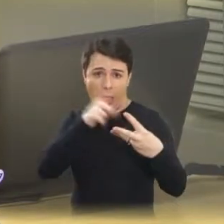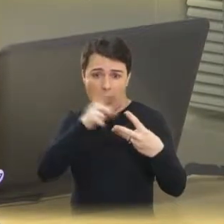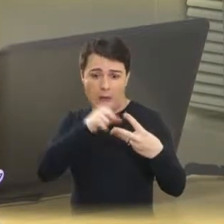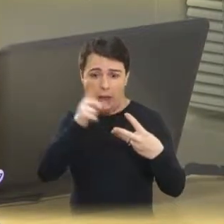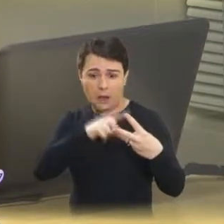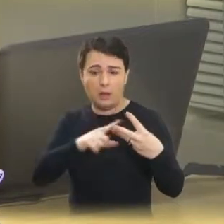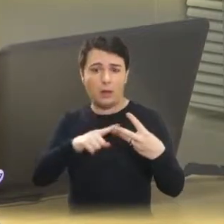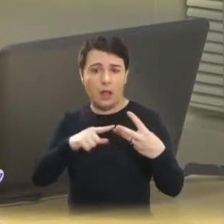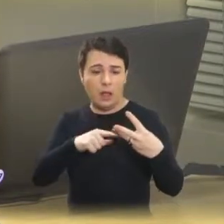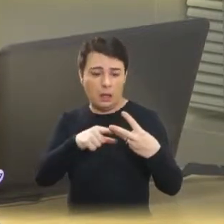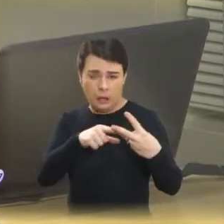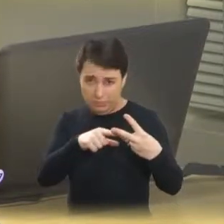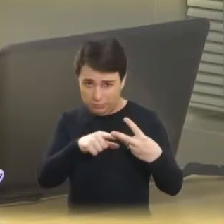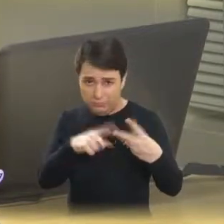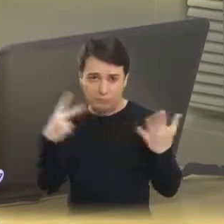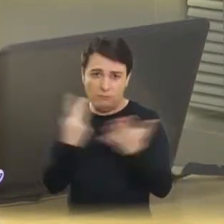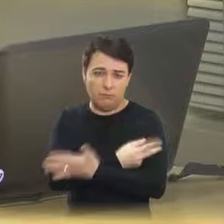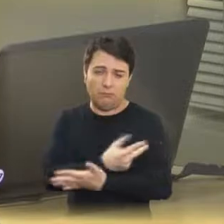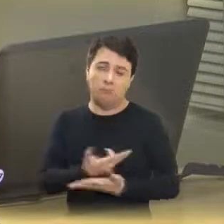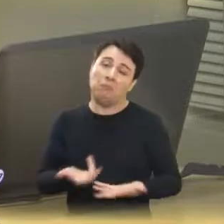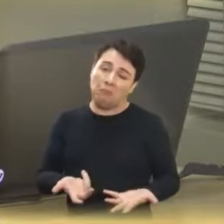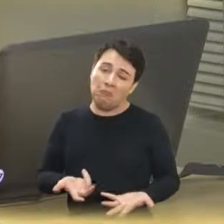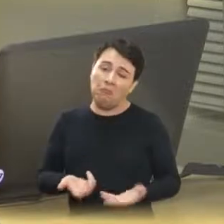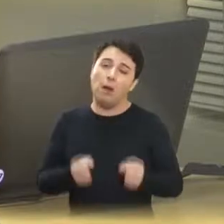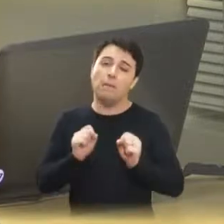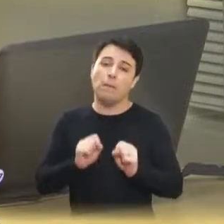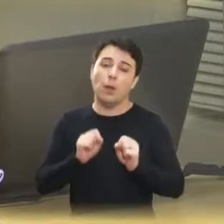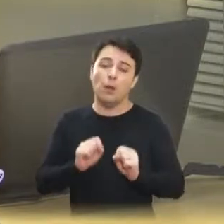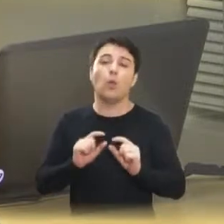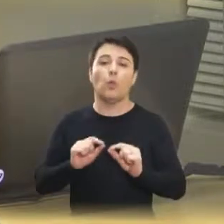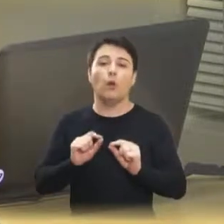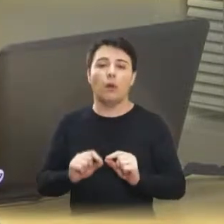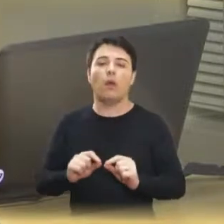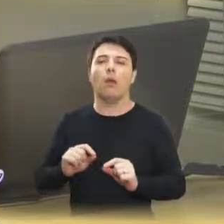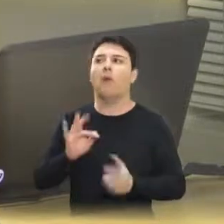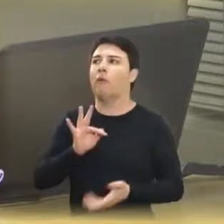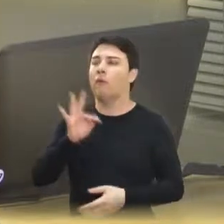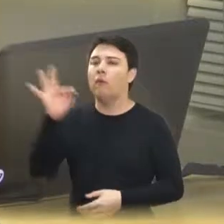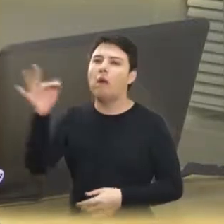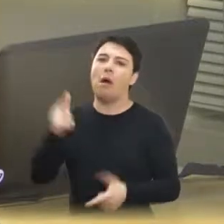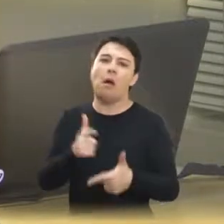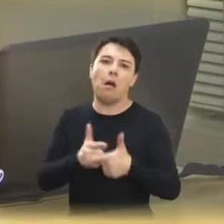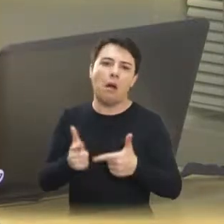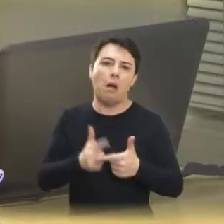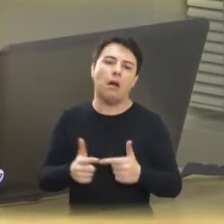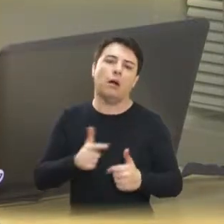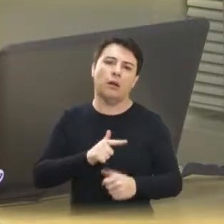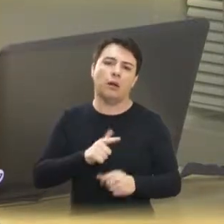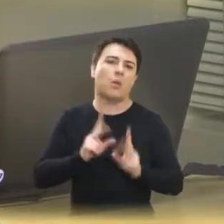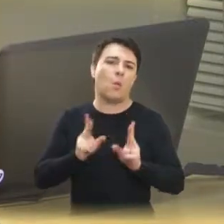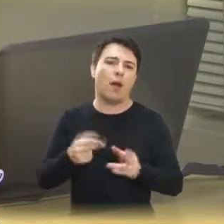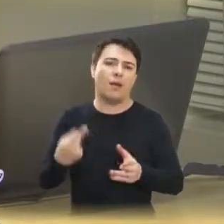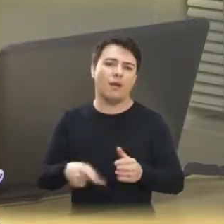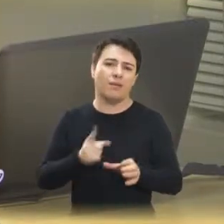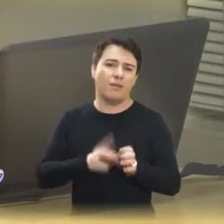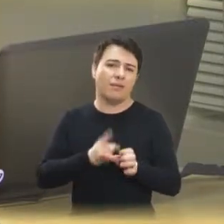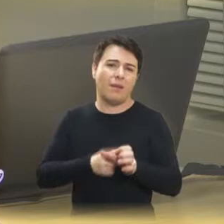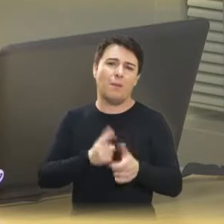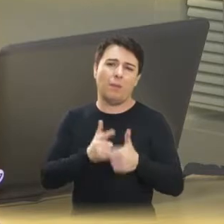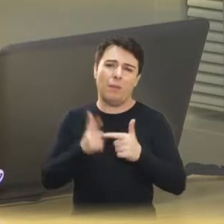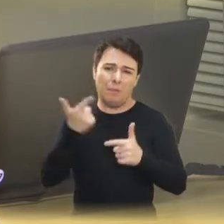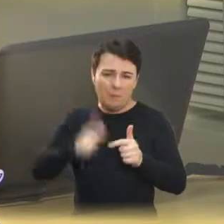desse tripé falhar, a possibilidade da gente ter outros problemas, como a gente já teve na cidade, ela é